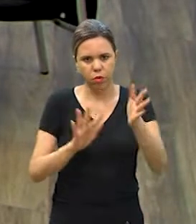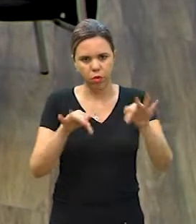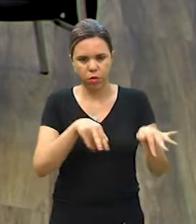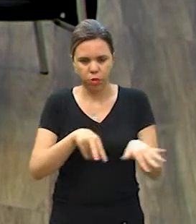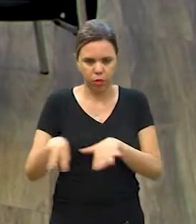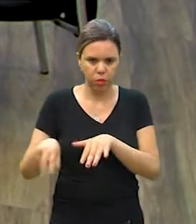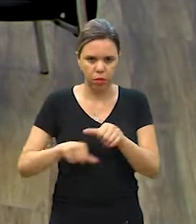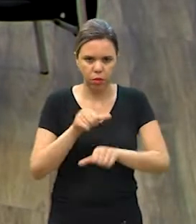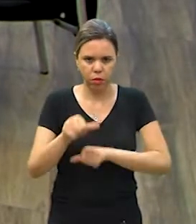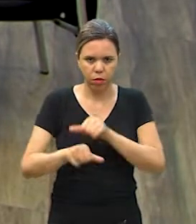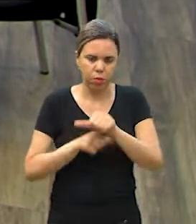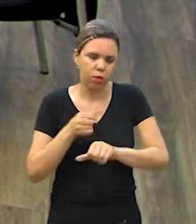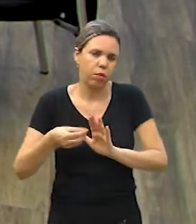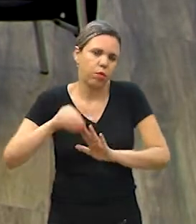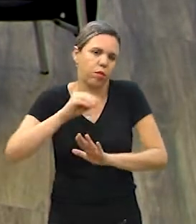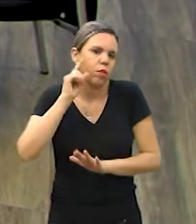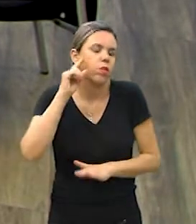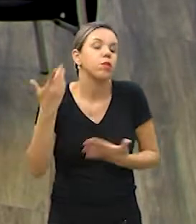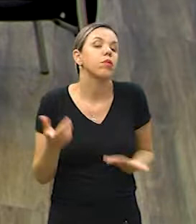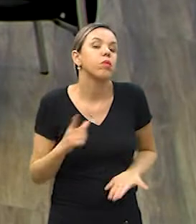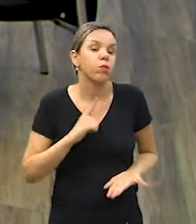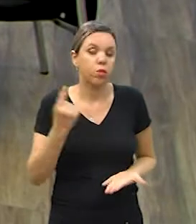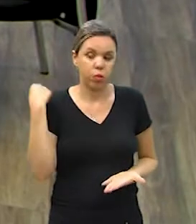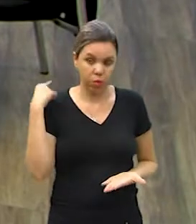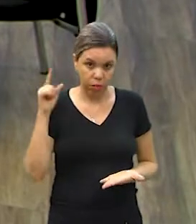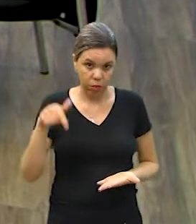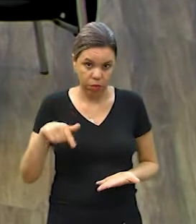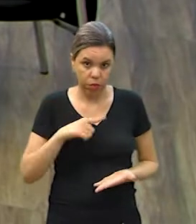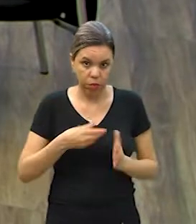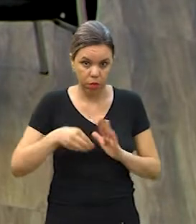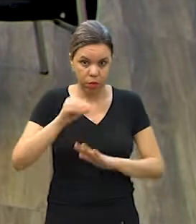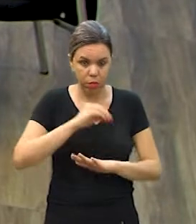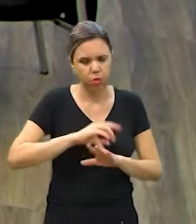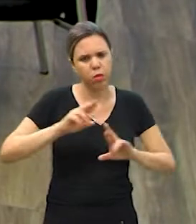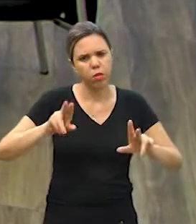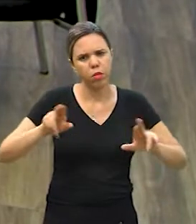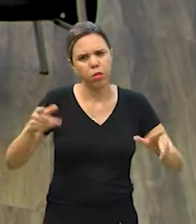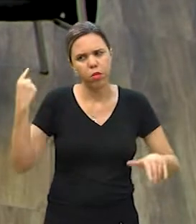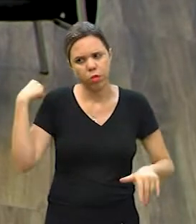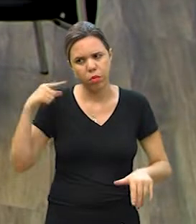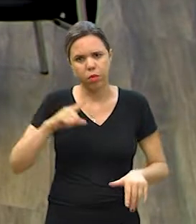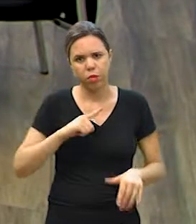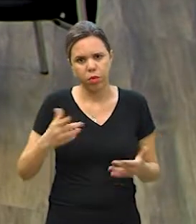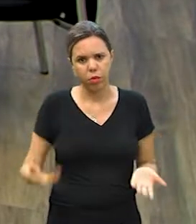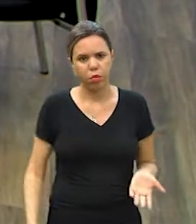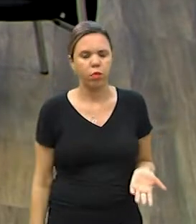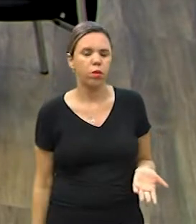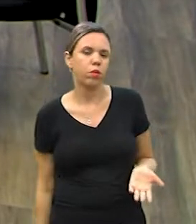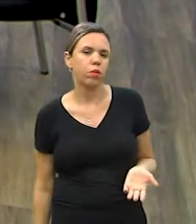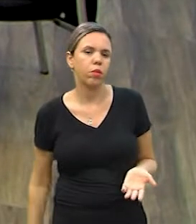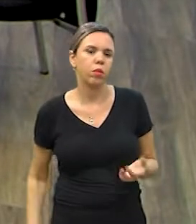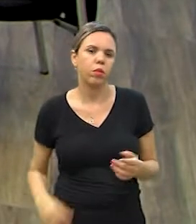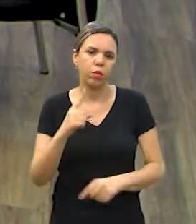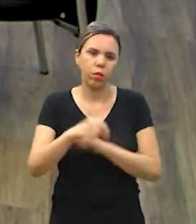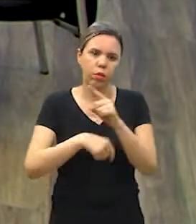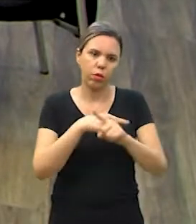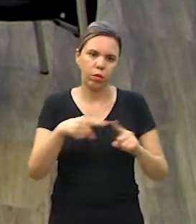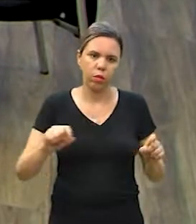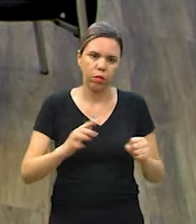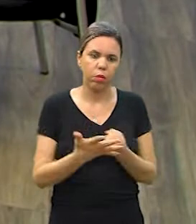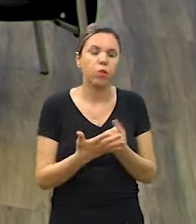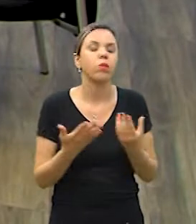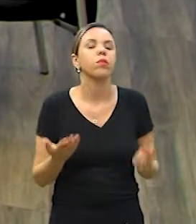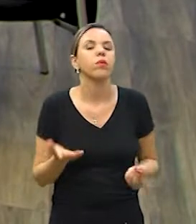fim de semana, muda-se esse calendário. Tinha que ter tido um calendário diferente do que nós tivemos neste 1 ano e meio